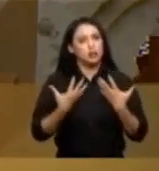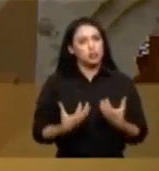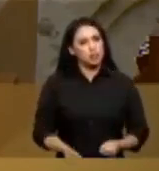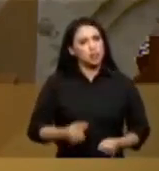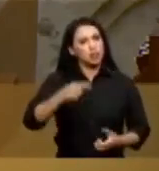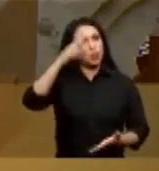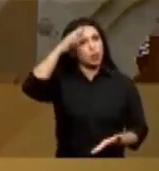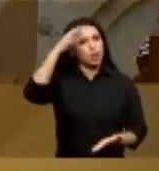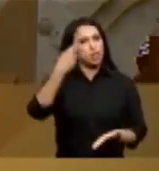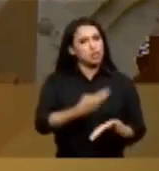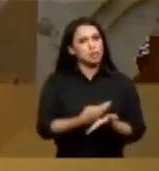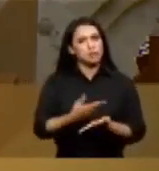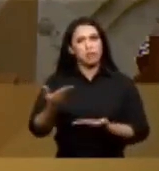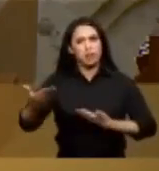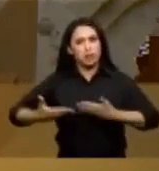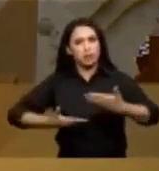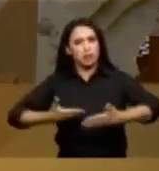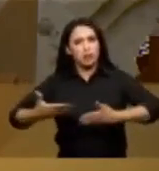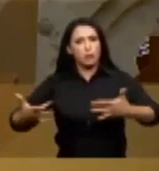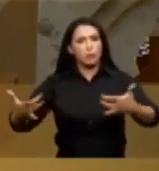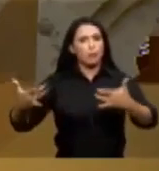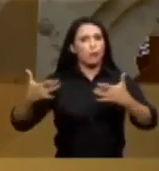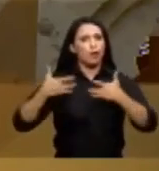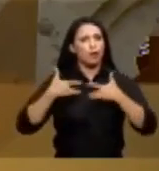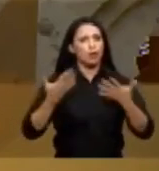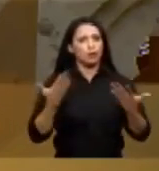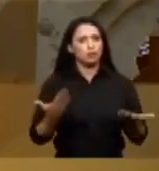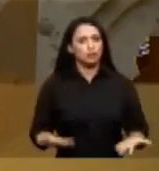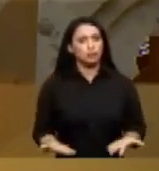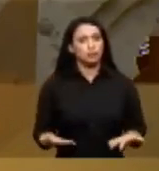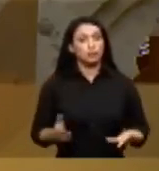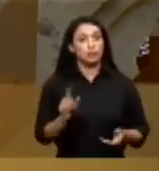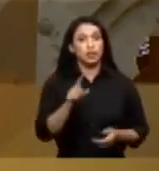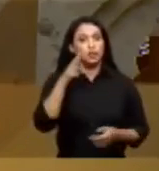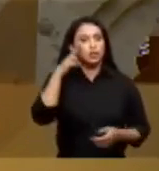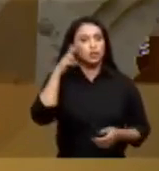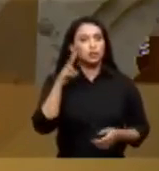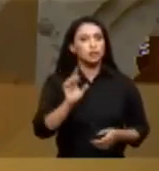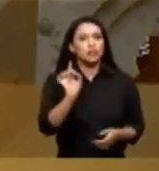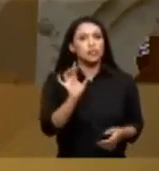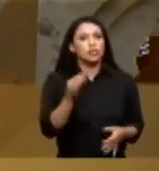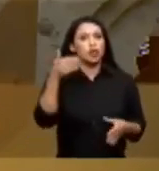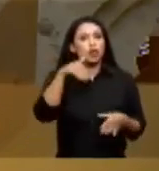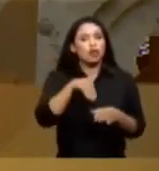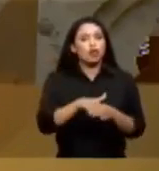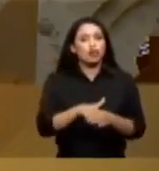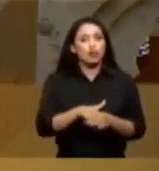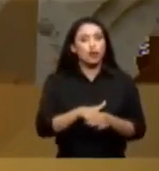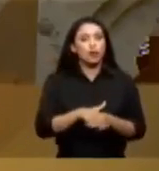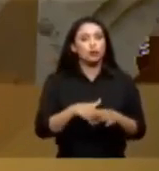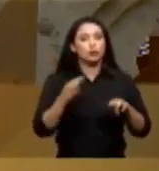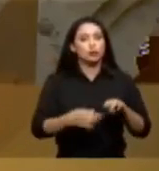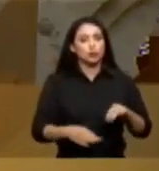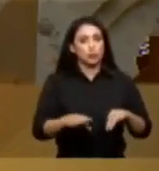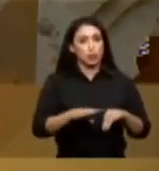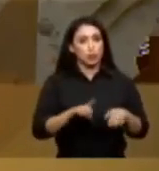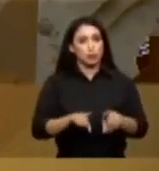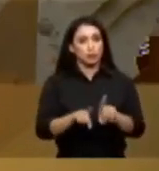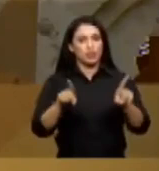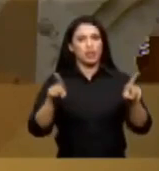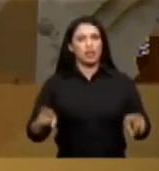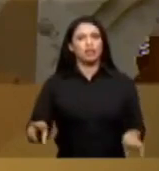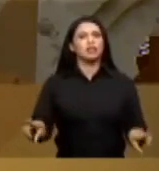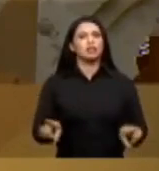ao respeito ao próximo, o que se vê não somente nos votos de Vossa Excelência, mas também